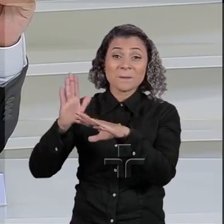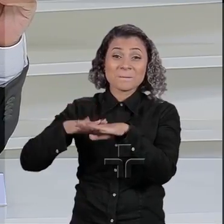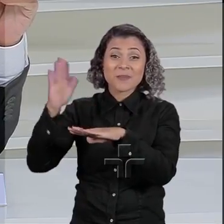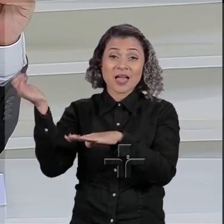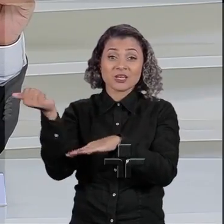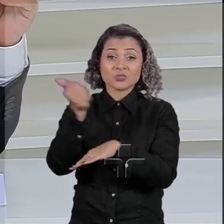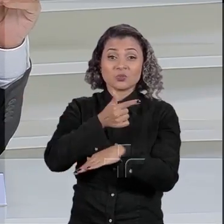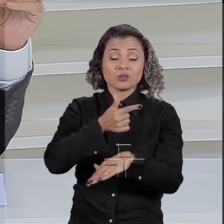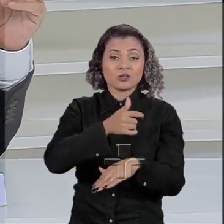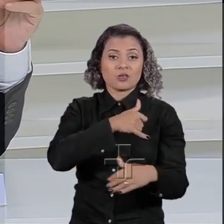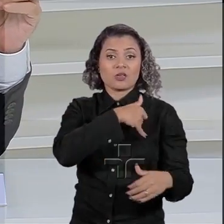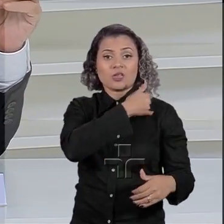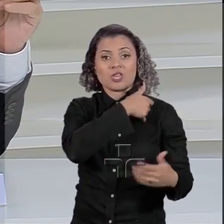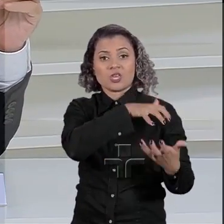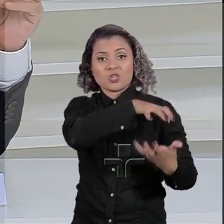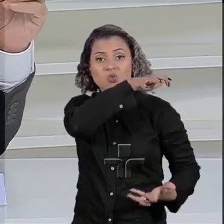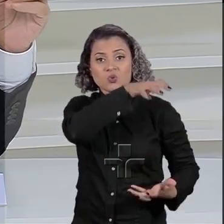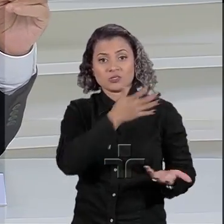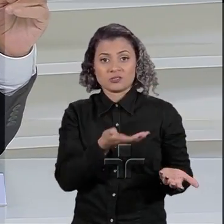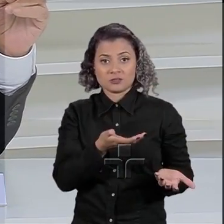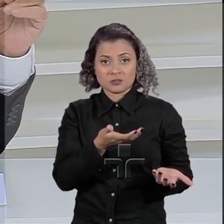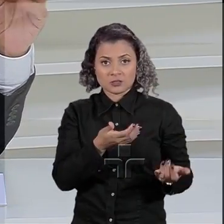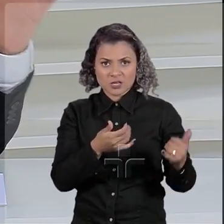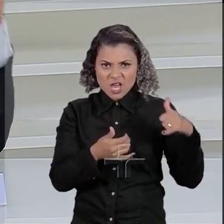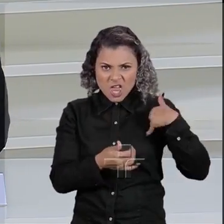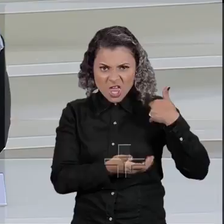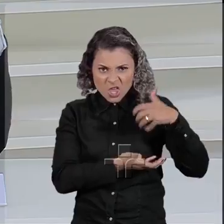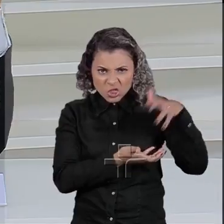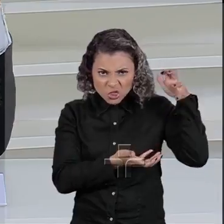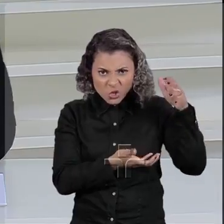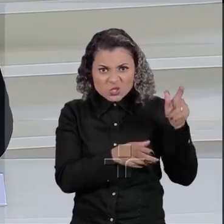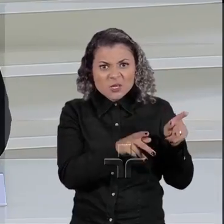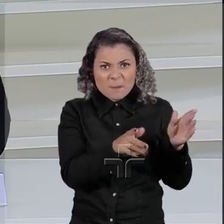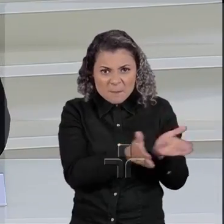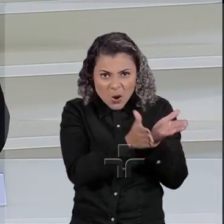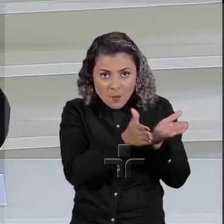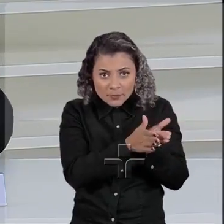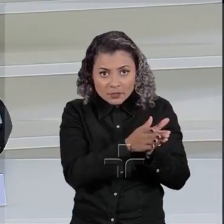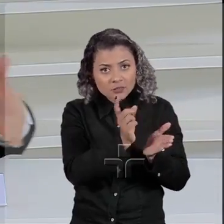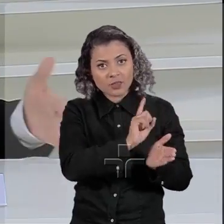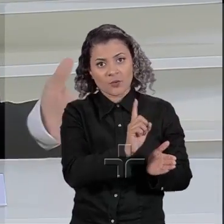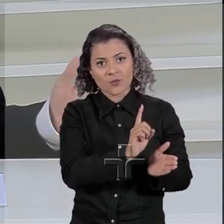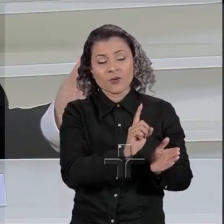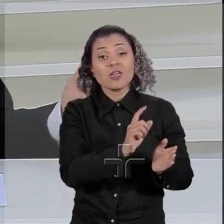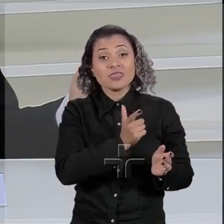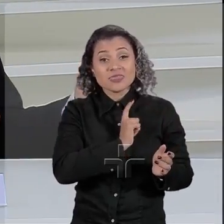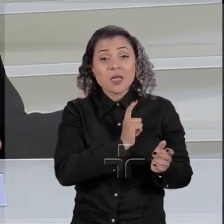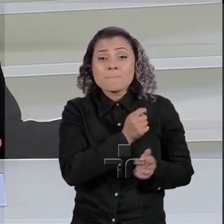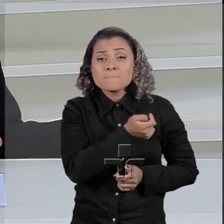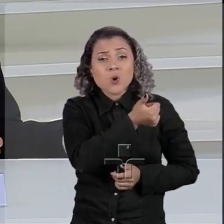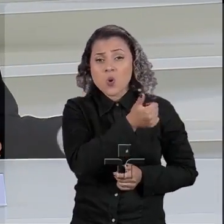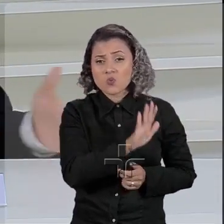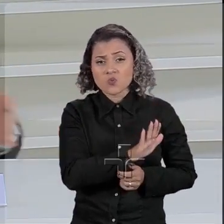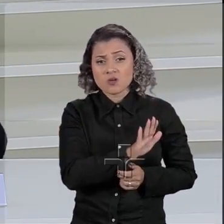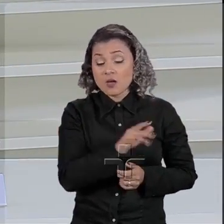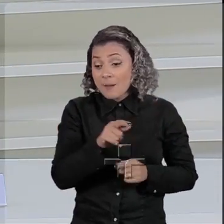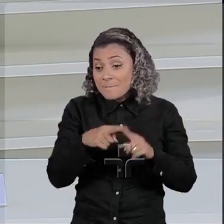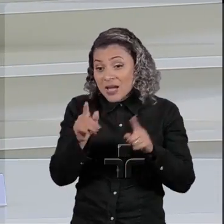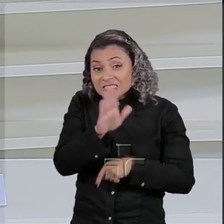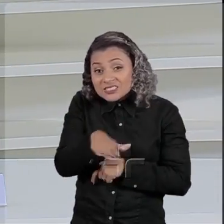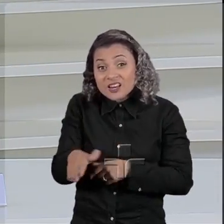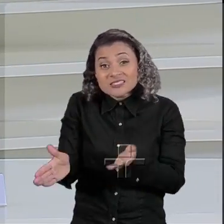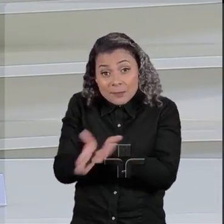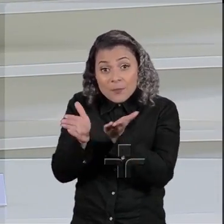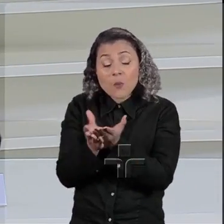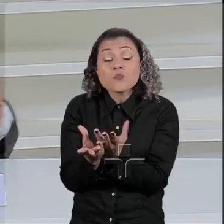pobre. Ou seja, não tem mais velho pobre no Brasil, mas tem assim de criança pobre. Ora, se eu tenho uma criança pobre, um jovem